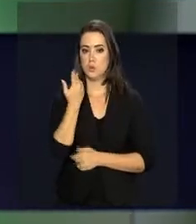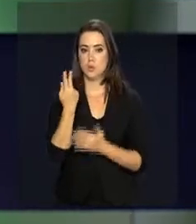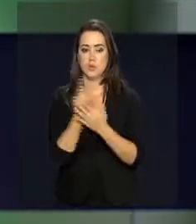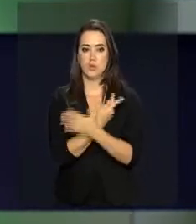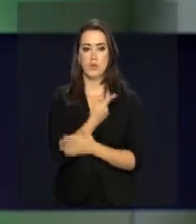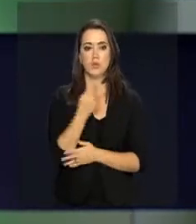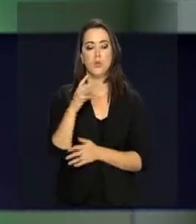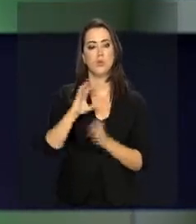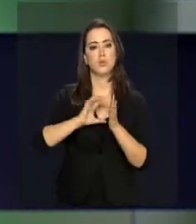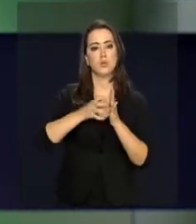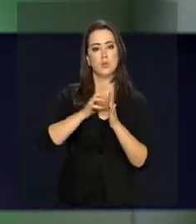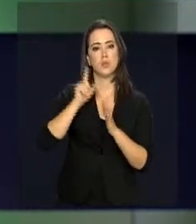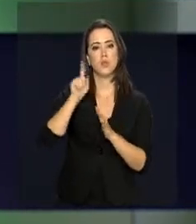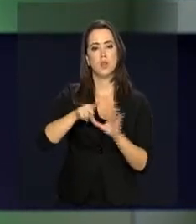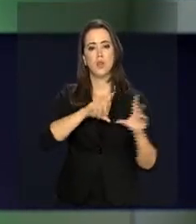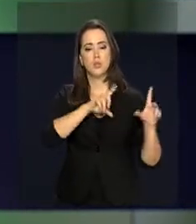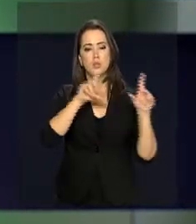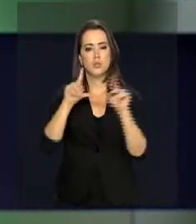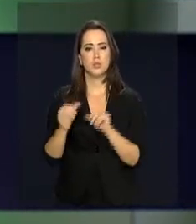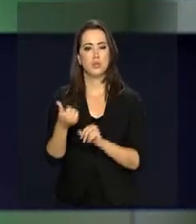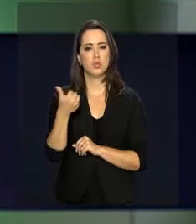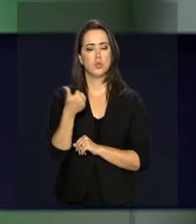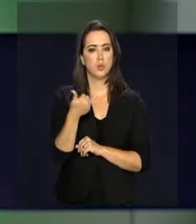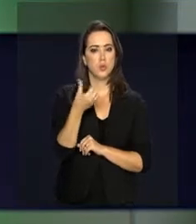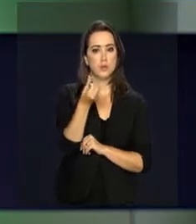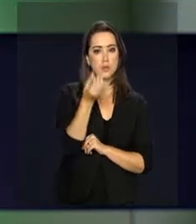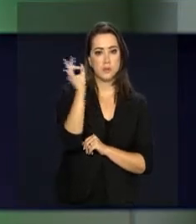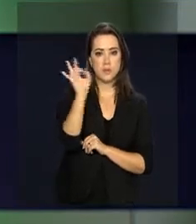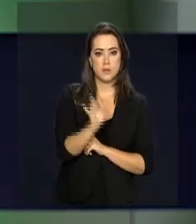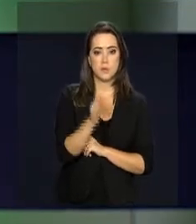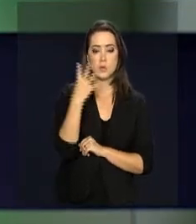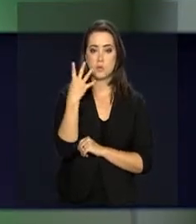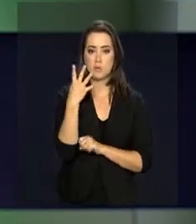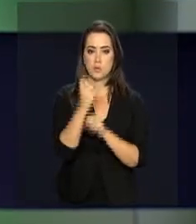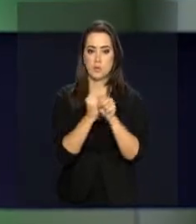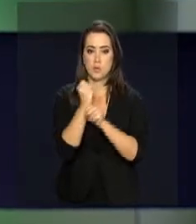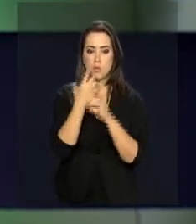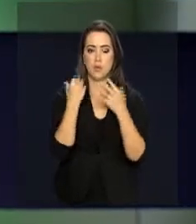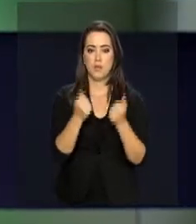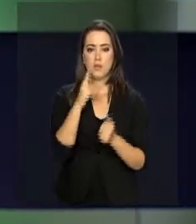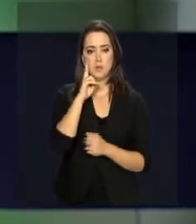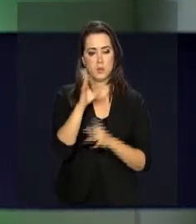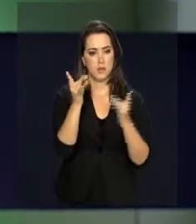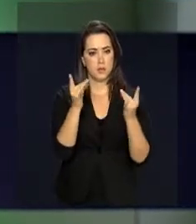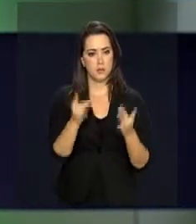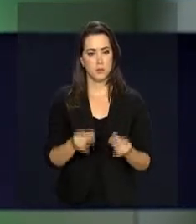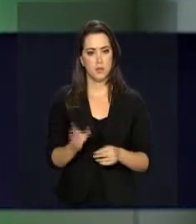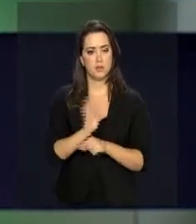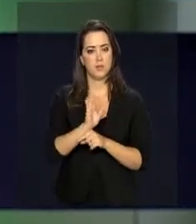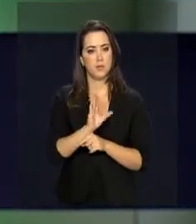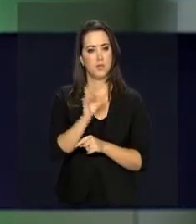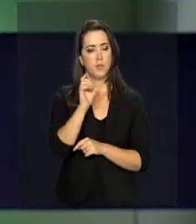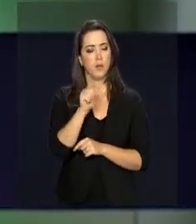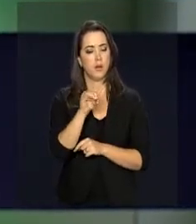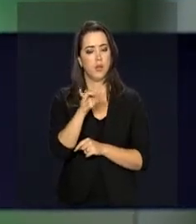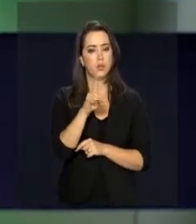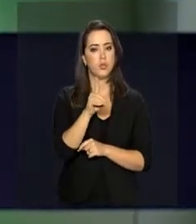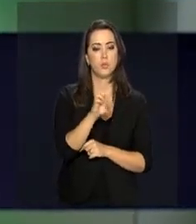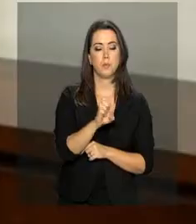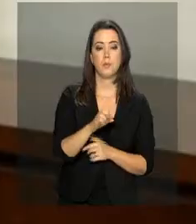da aids no país foi reduzida em 16% em quatro anos vamos conhecer mais detalhes na reportagem de cleide